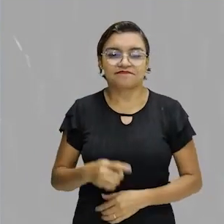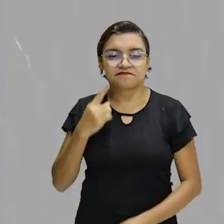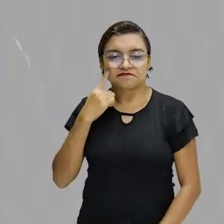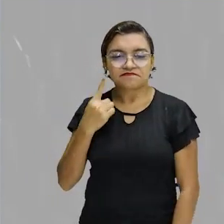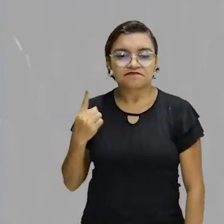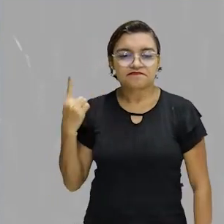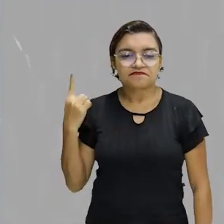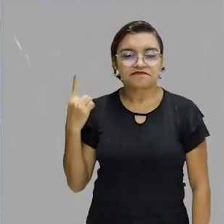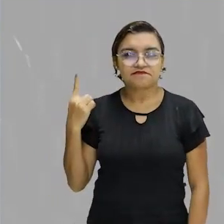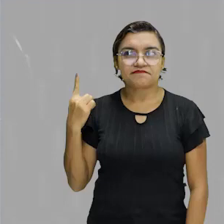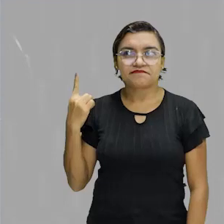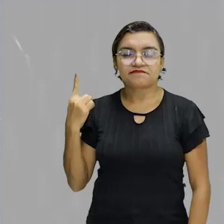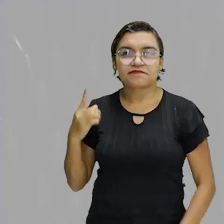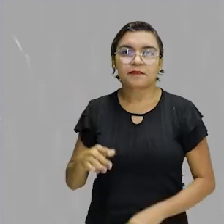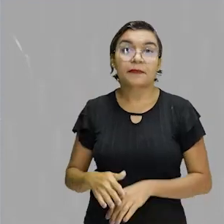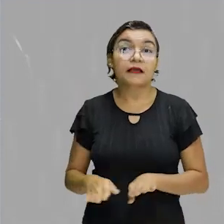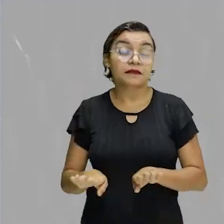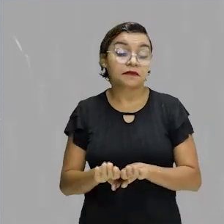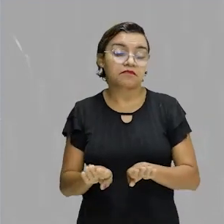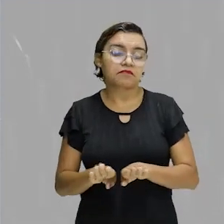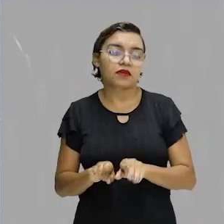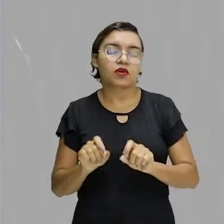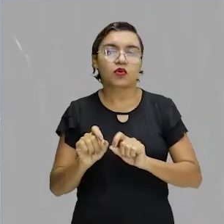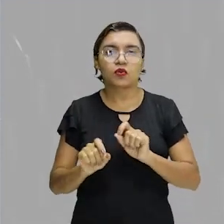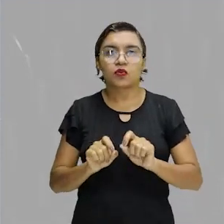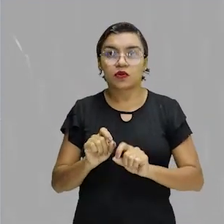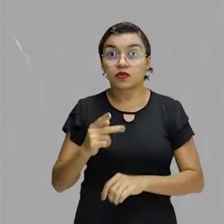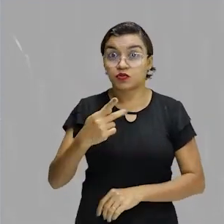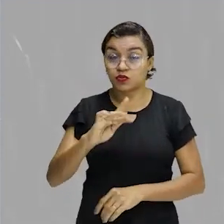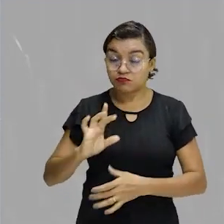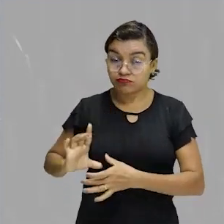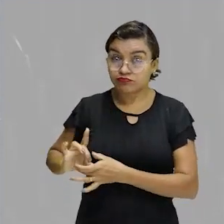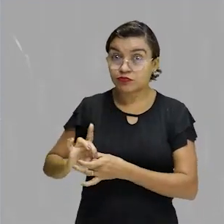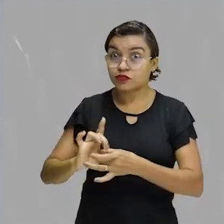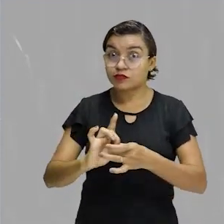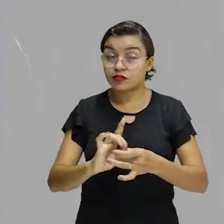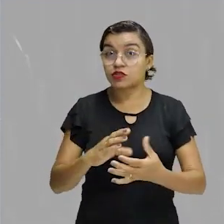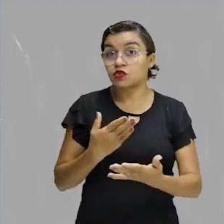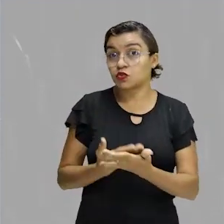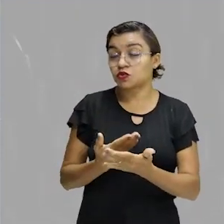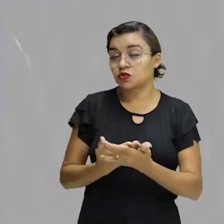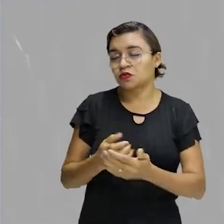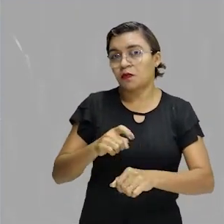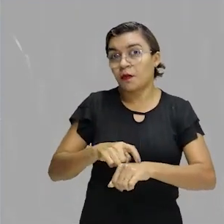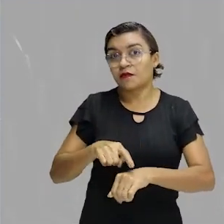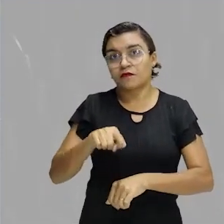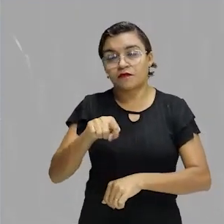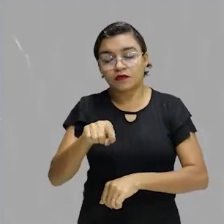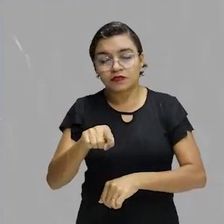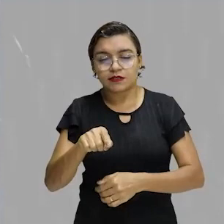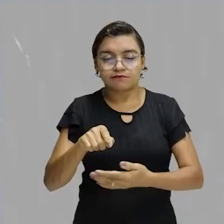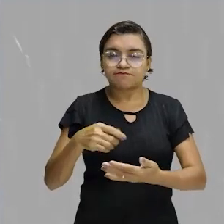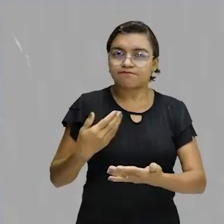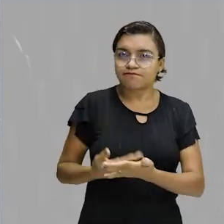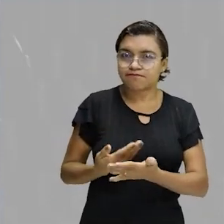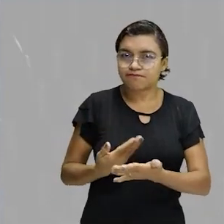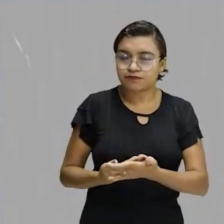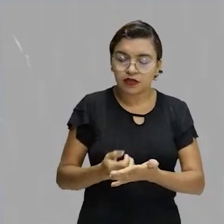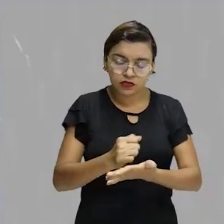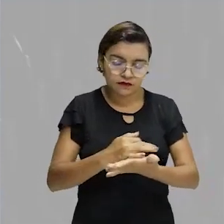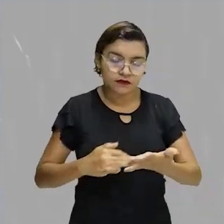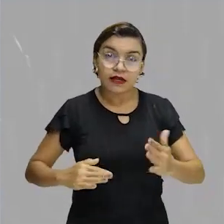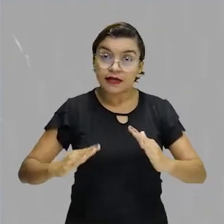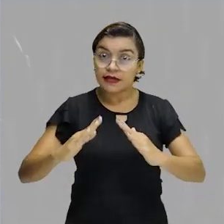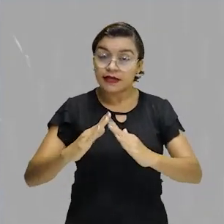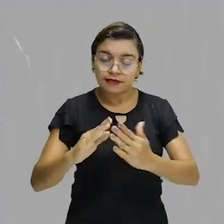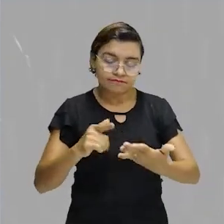and doing your homework, especificamente no seu contexto, que são os estudos, quando você está estudando, quando você está fazendo a sua tarefa de casa,